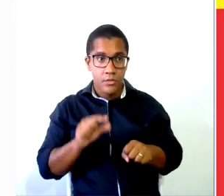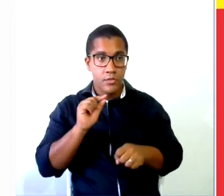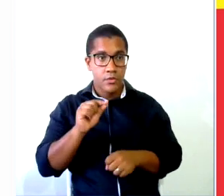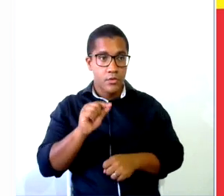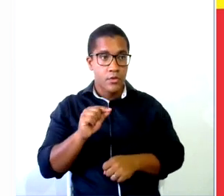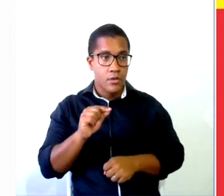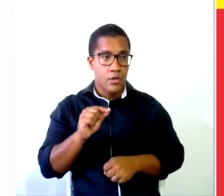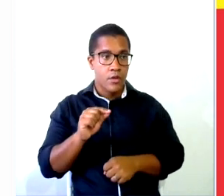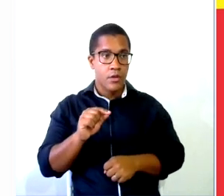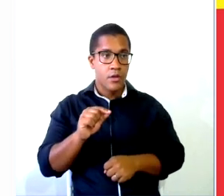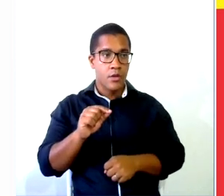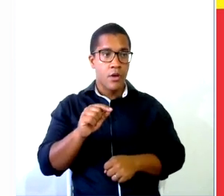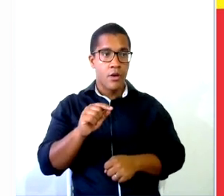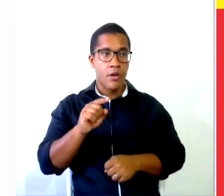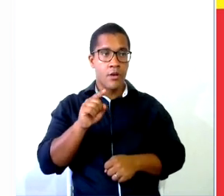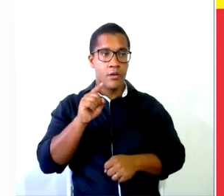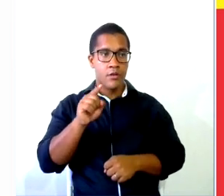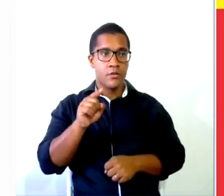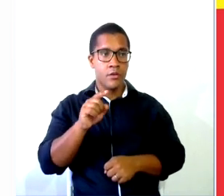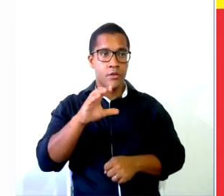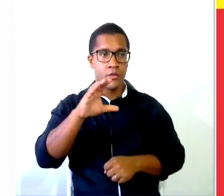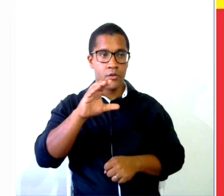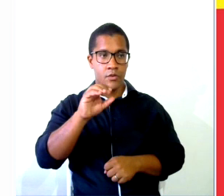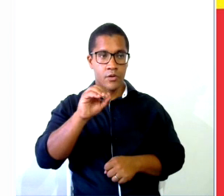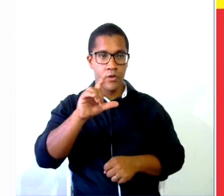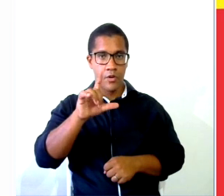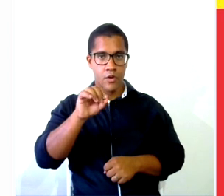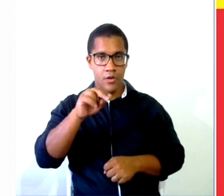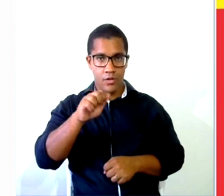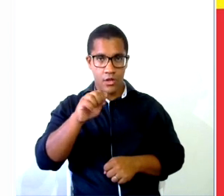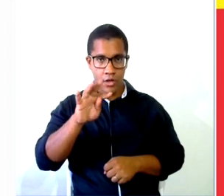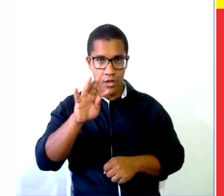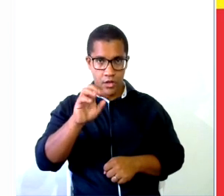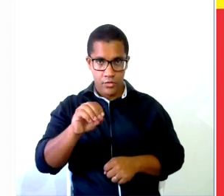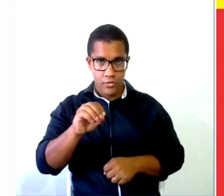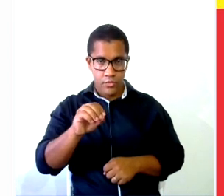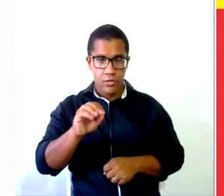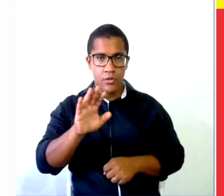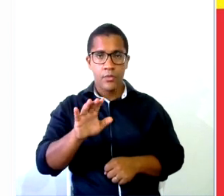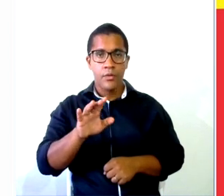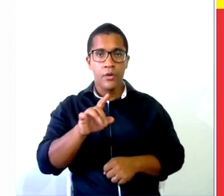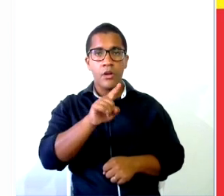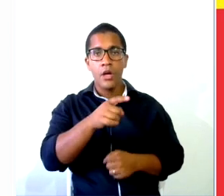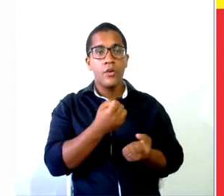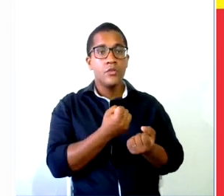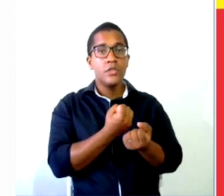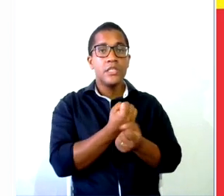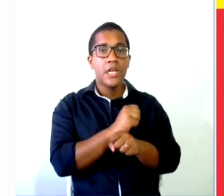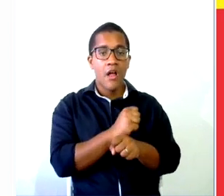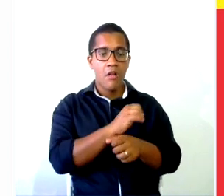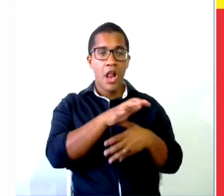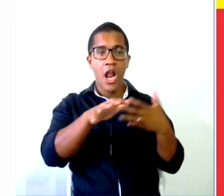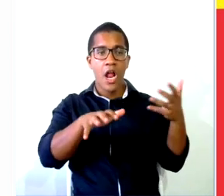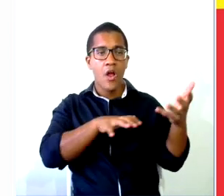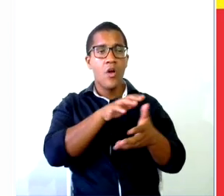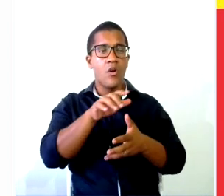sistema de colonato. Isso não impediu as revoltas, né, dos escravos, chamado de